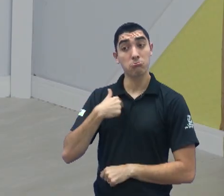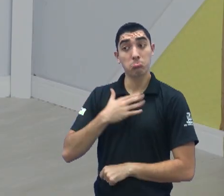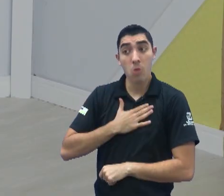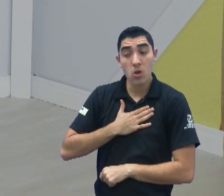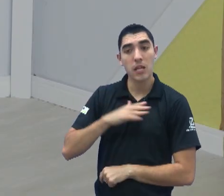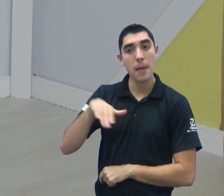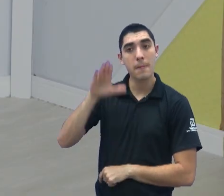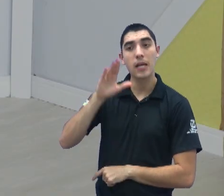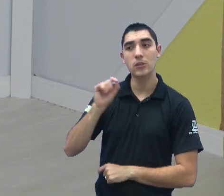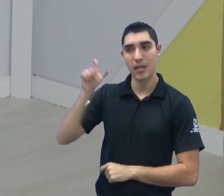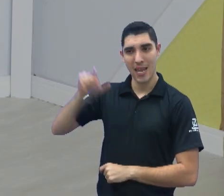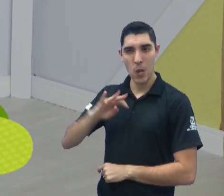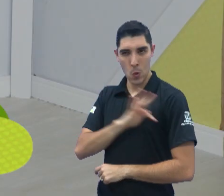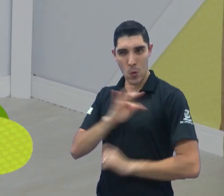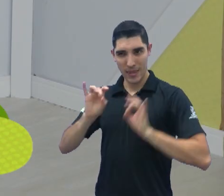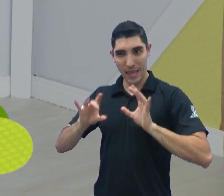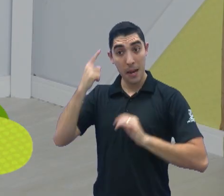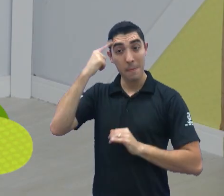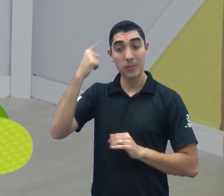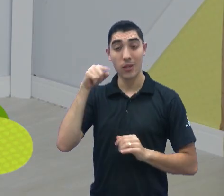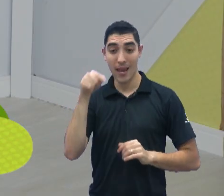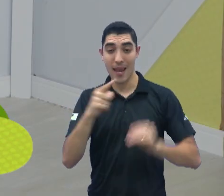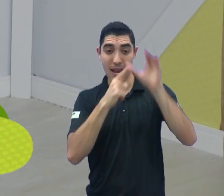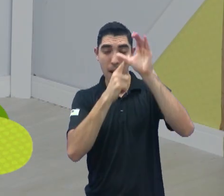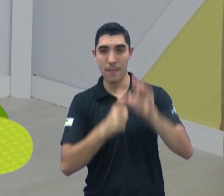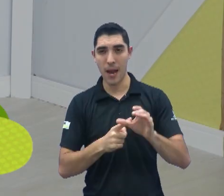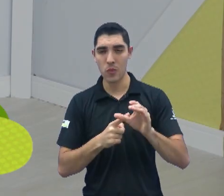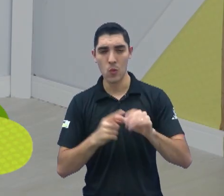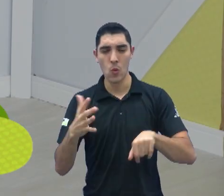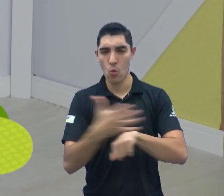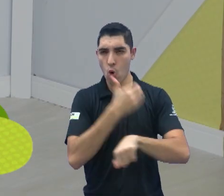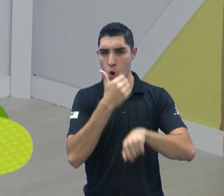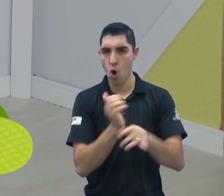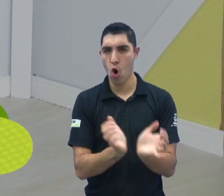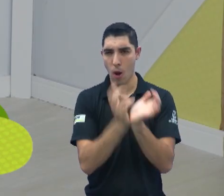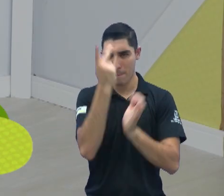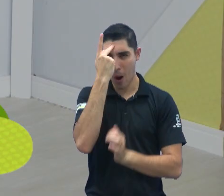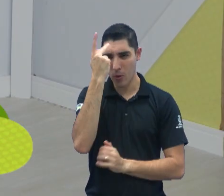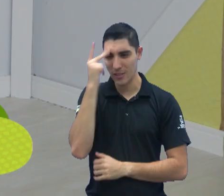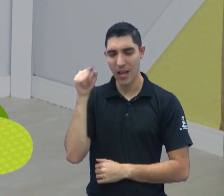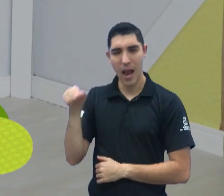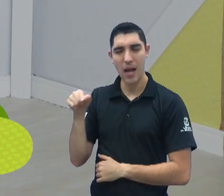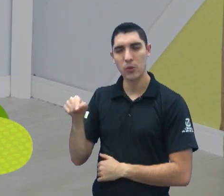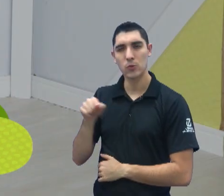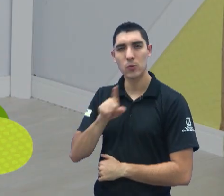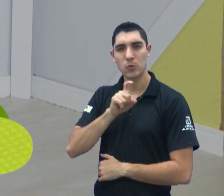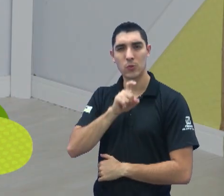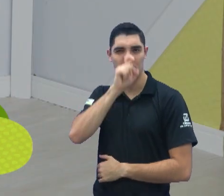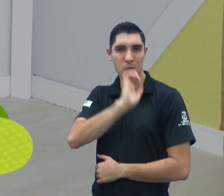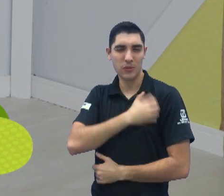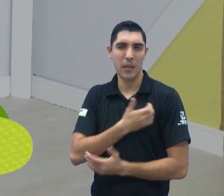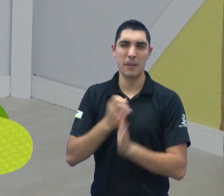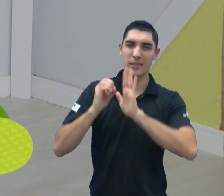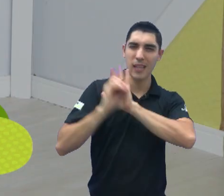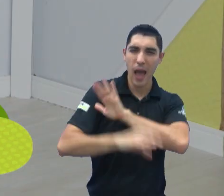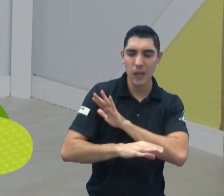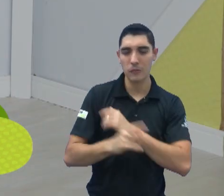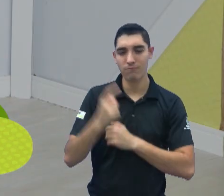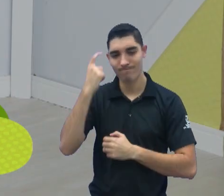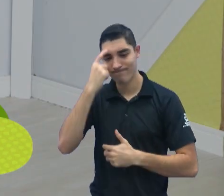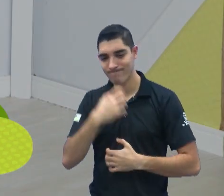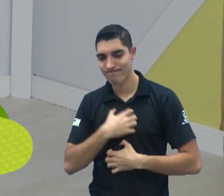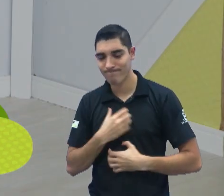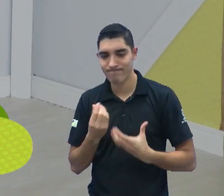para o Marcelo, a Copa Paulista ter sido eliminado aí para a equipe do Comercial, ele ainda remói um pouco, né, entre aspas,